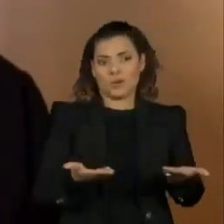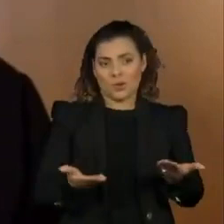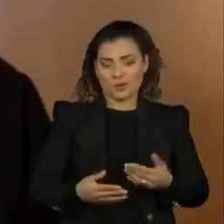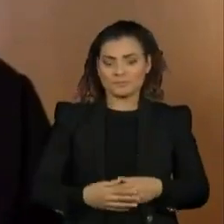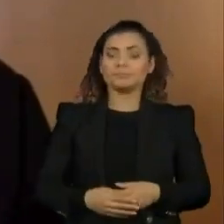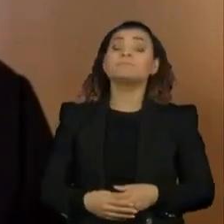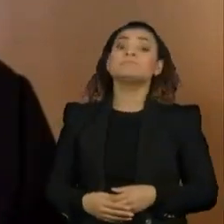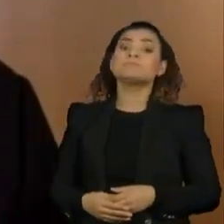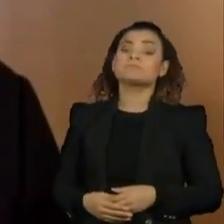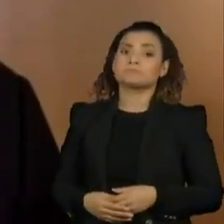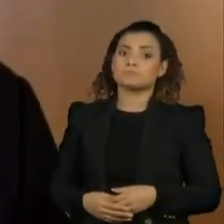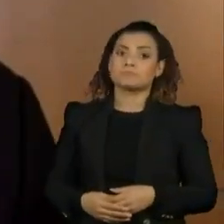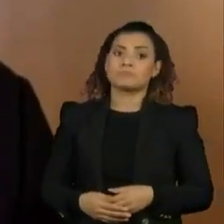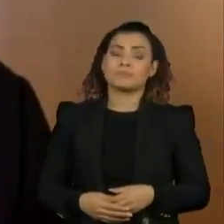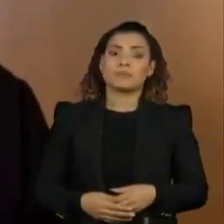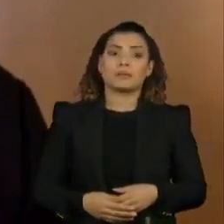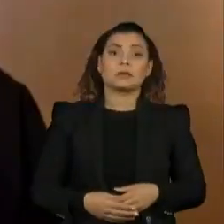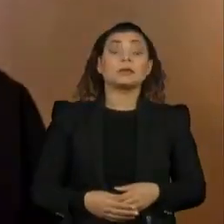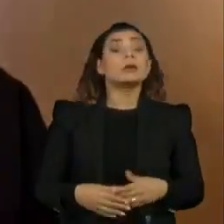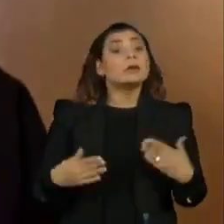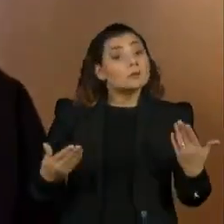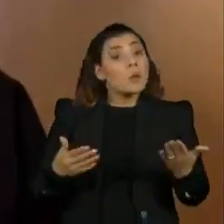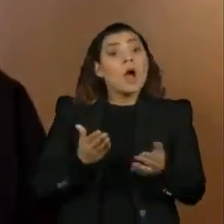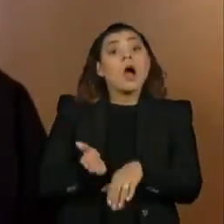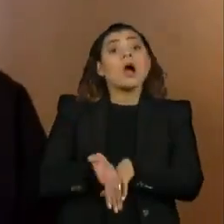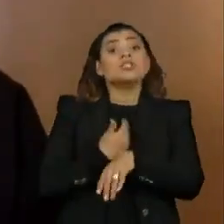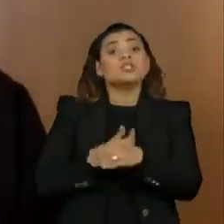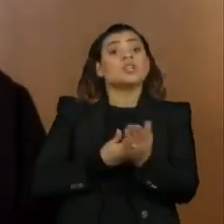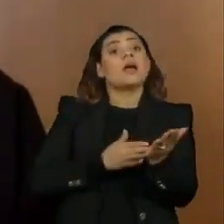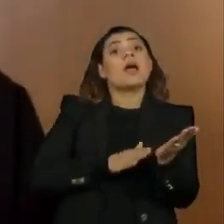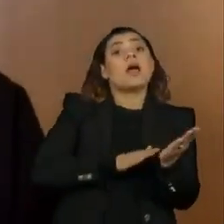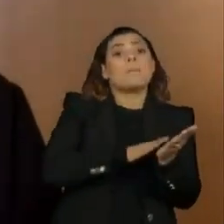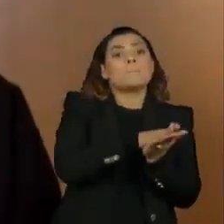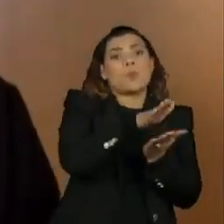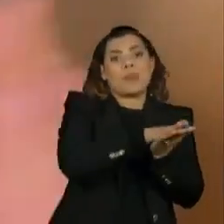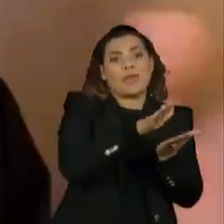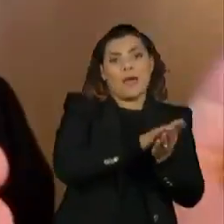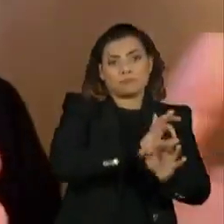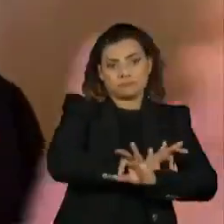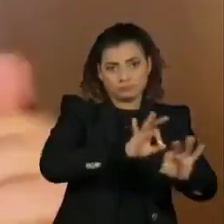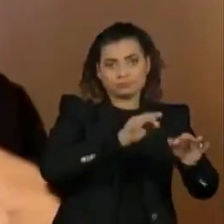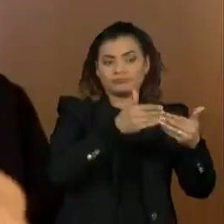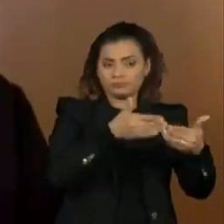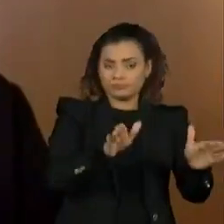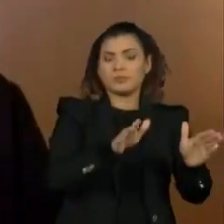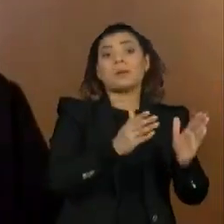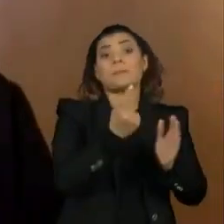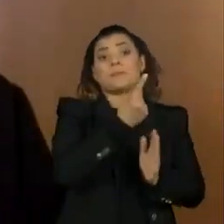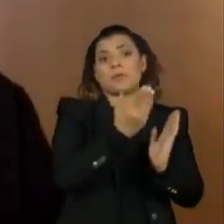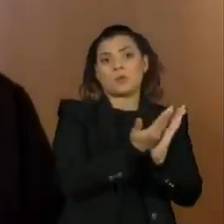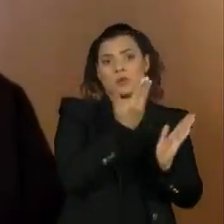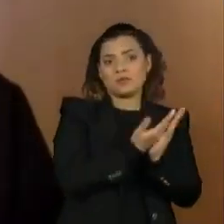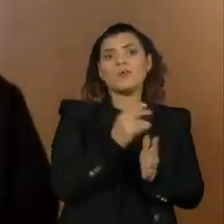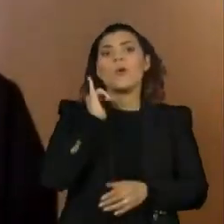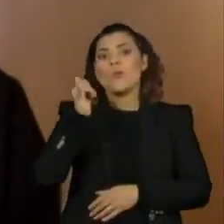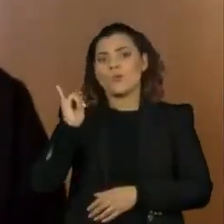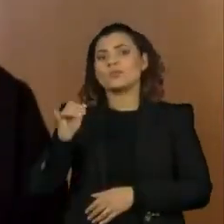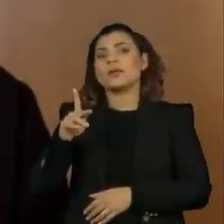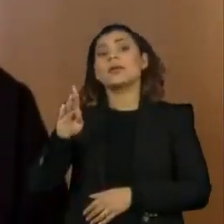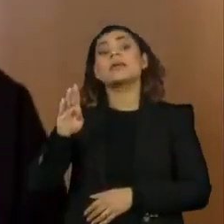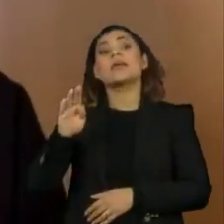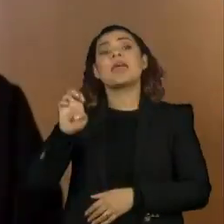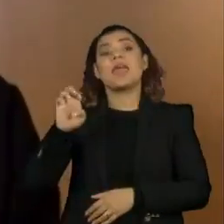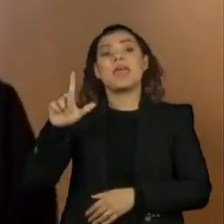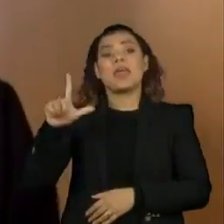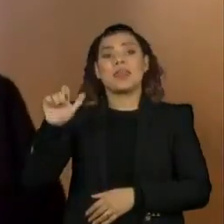Sim, Michael, eu acho que assim, antes de lançar o meu primeiro livro, e eu cheguei a contar isso para Eliana lá na Bienal do Rio de